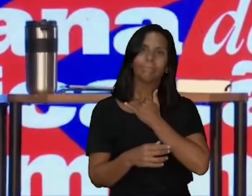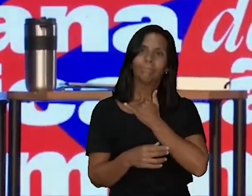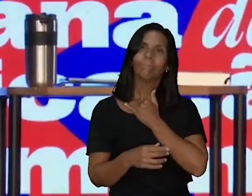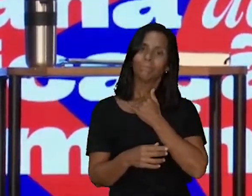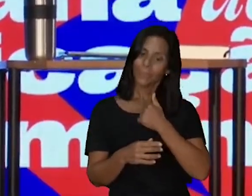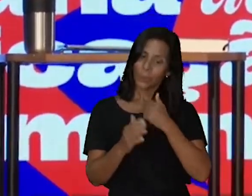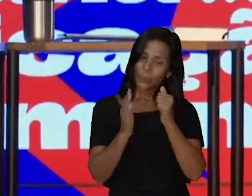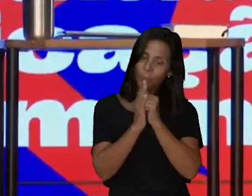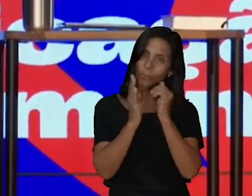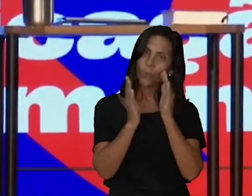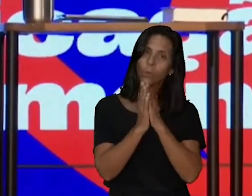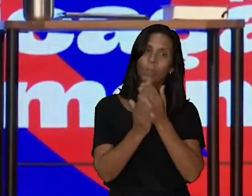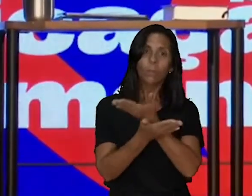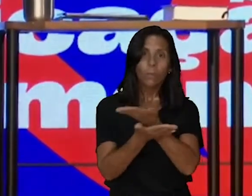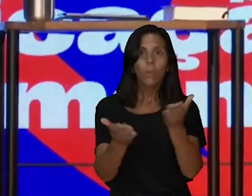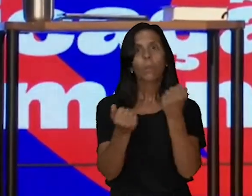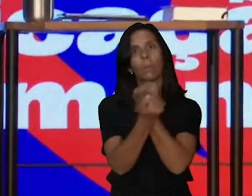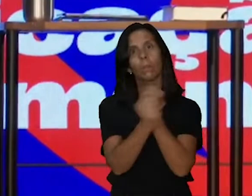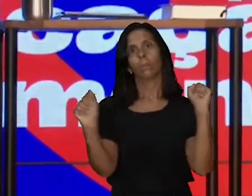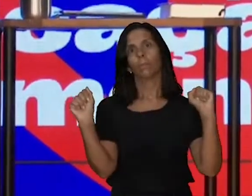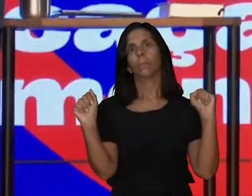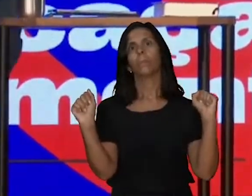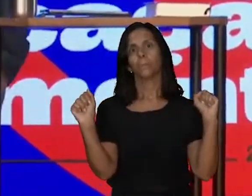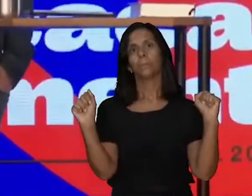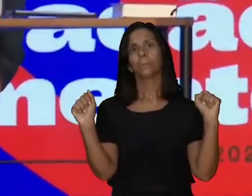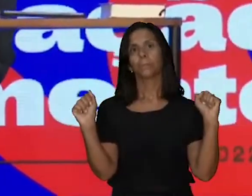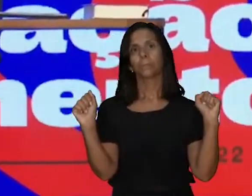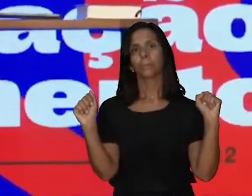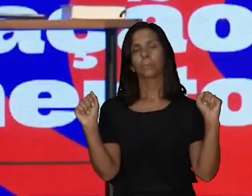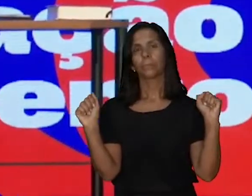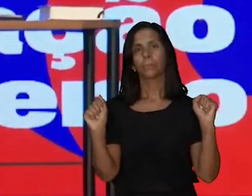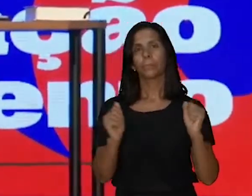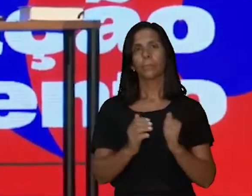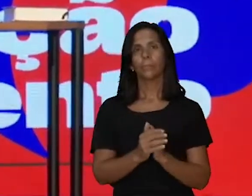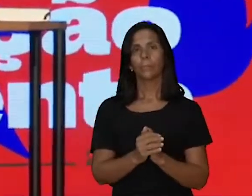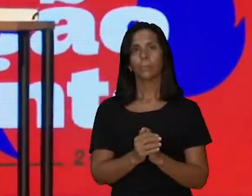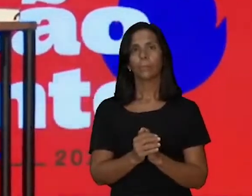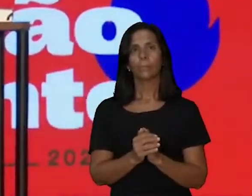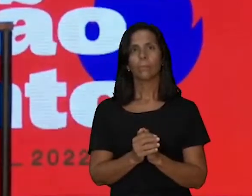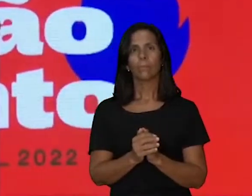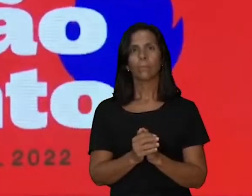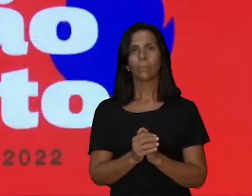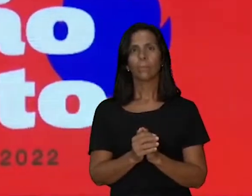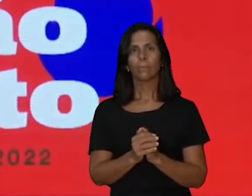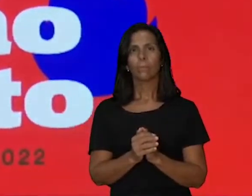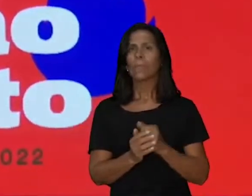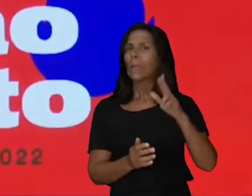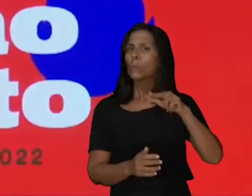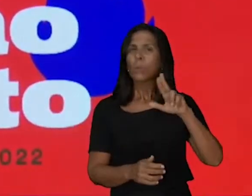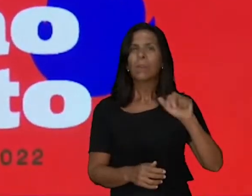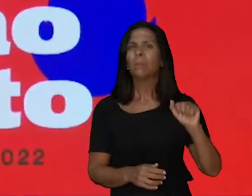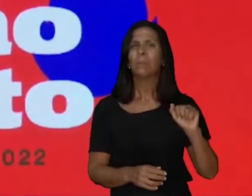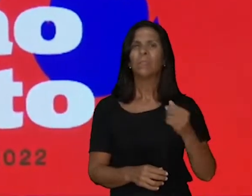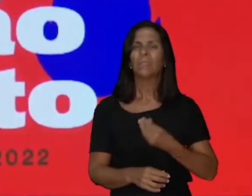orado para que você seja liberto e você não viva mais nessa prisão.